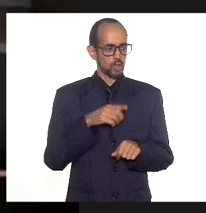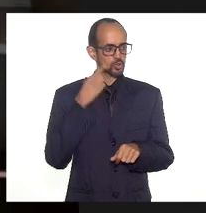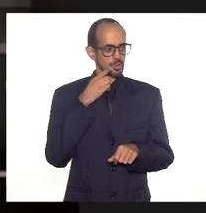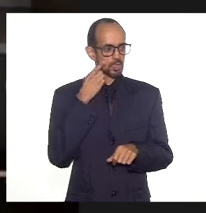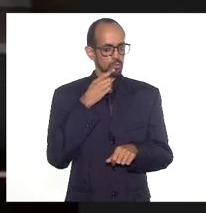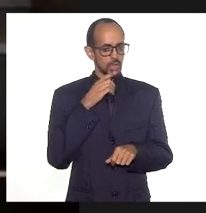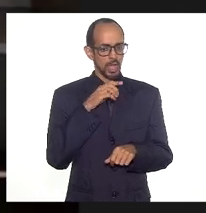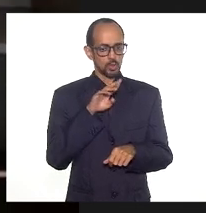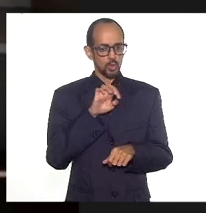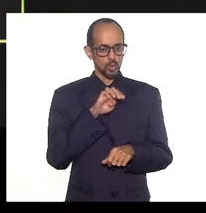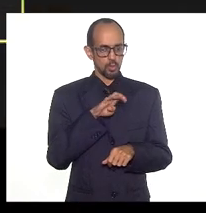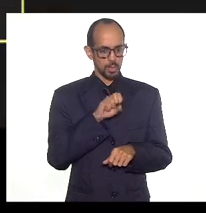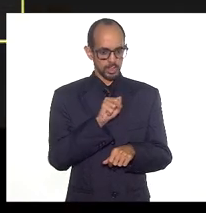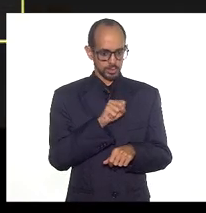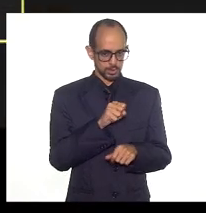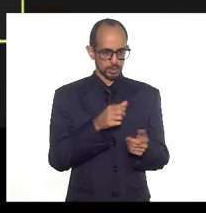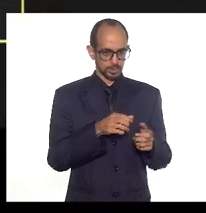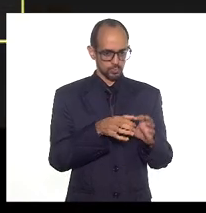Rubens Bontempo.